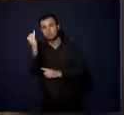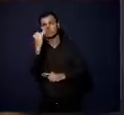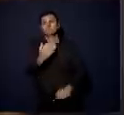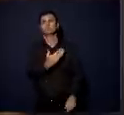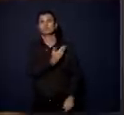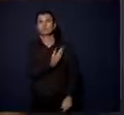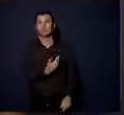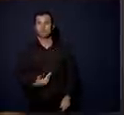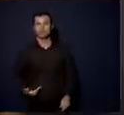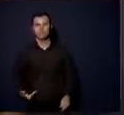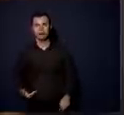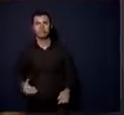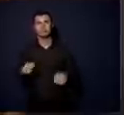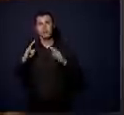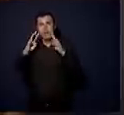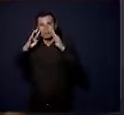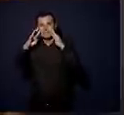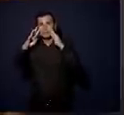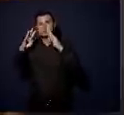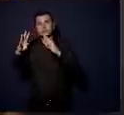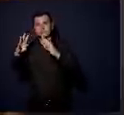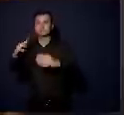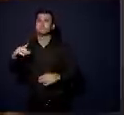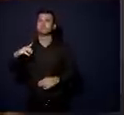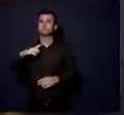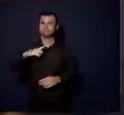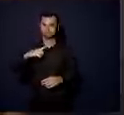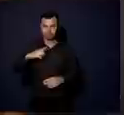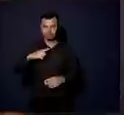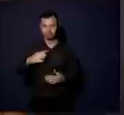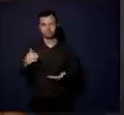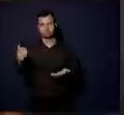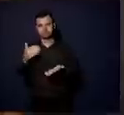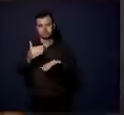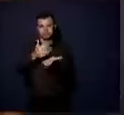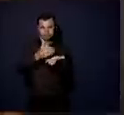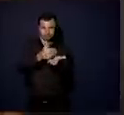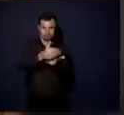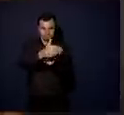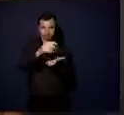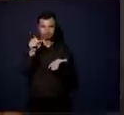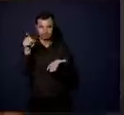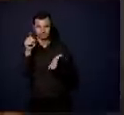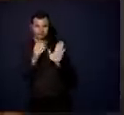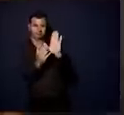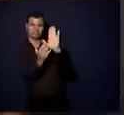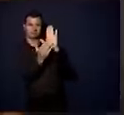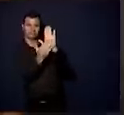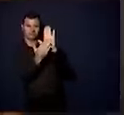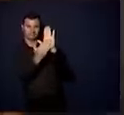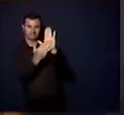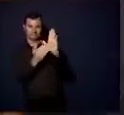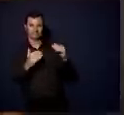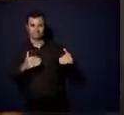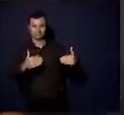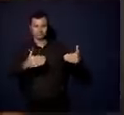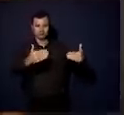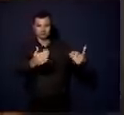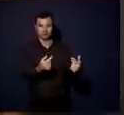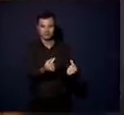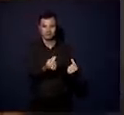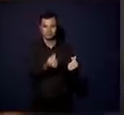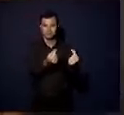tem dado atenção acho que essa esse pacote Inicial proposto né é pela fazenda com